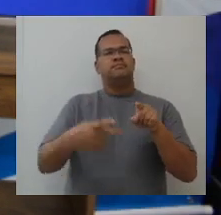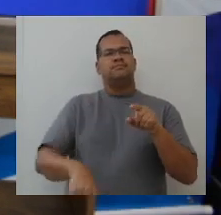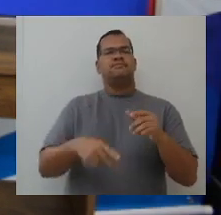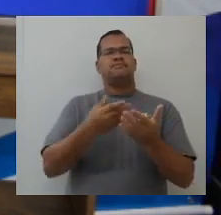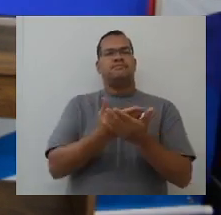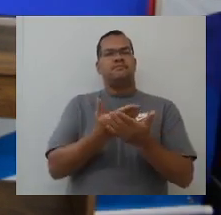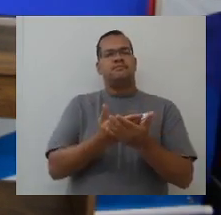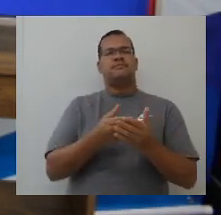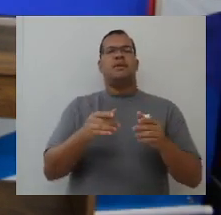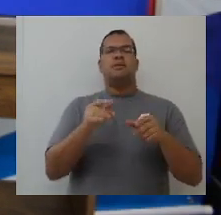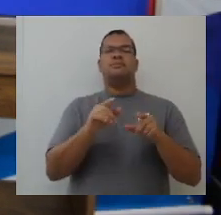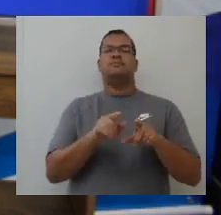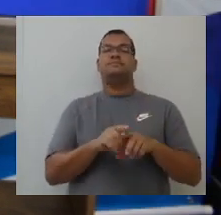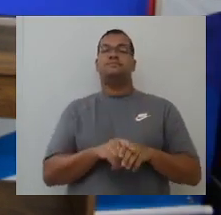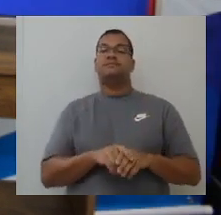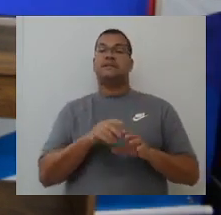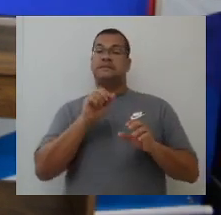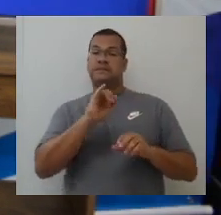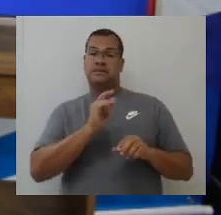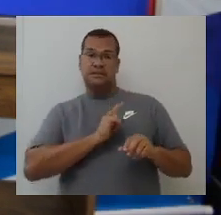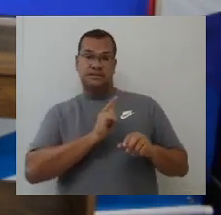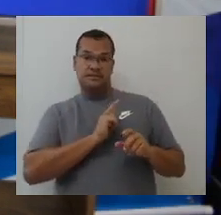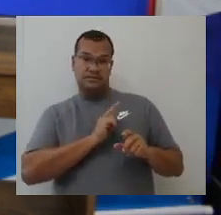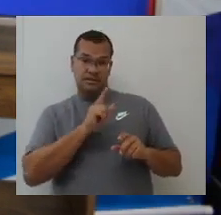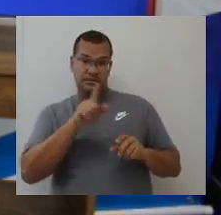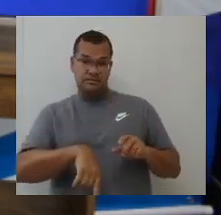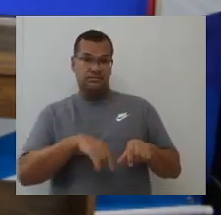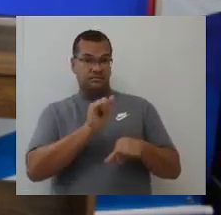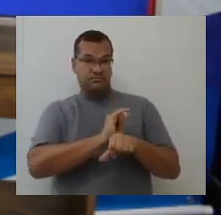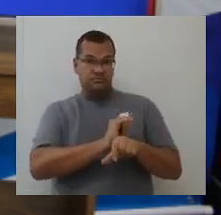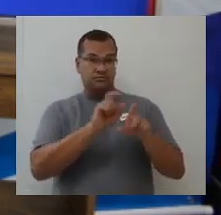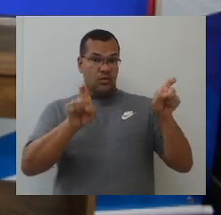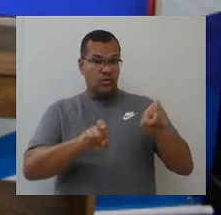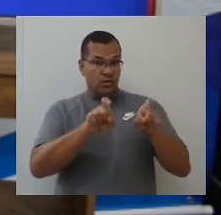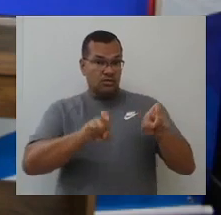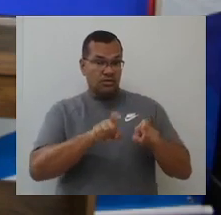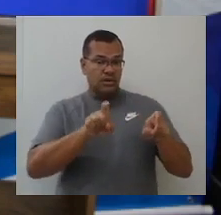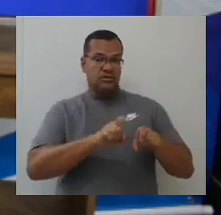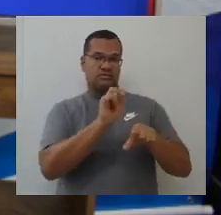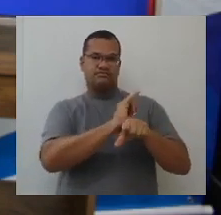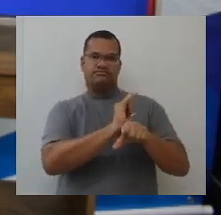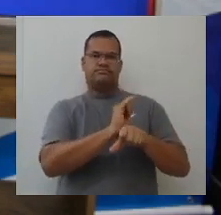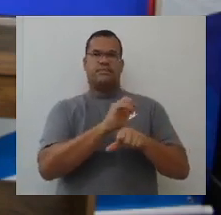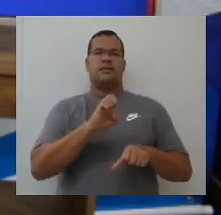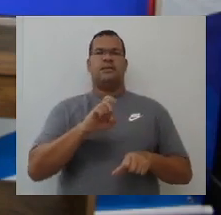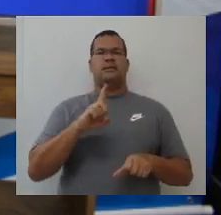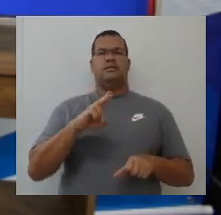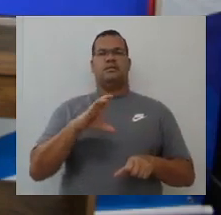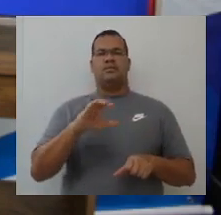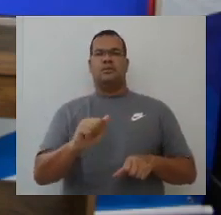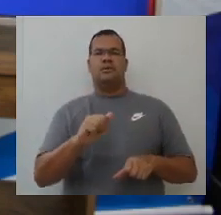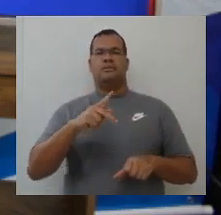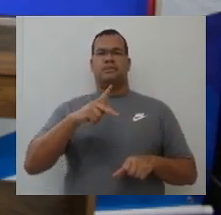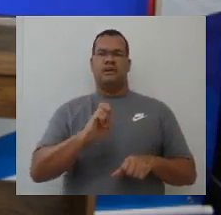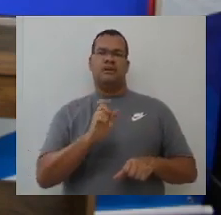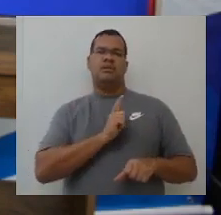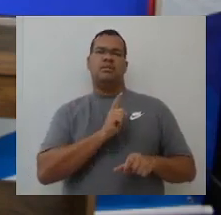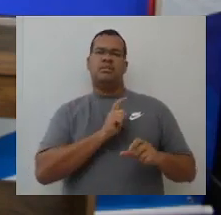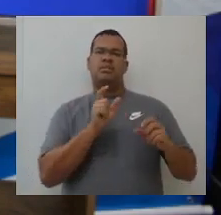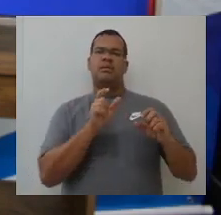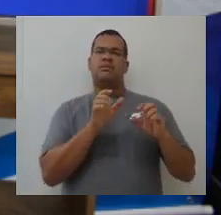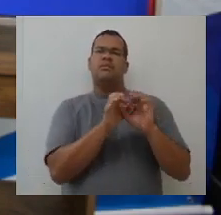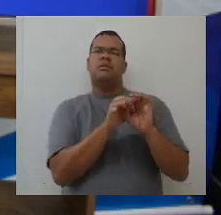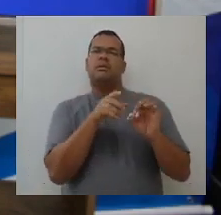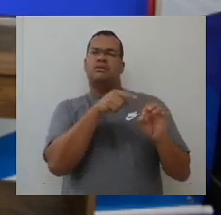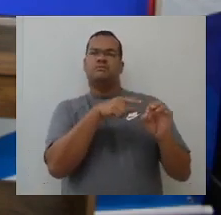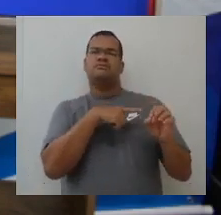no canal do YouTube. Tá certo? Já se você estiver assistindo pelo computador, pelo YouTube do EducaPE, a gente tem um link aqui na